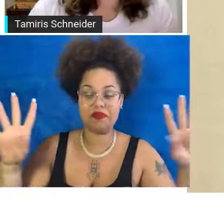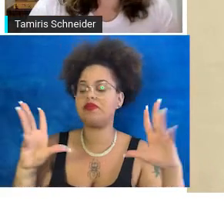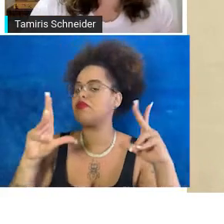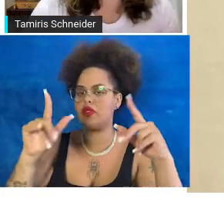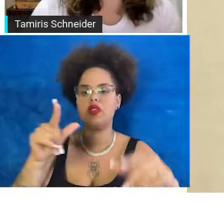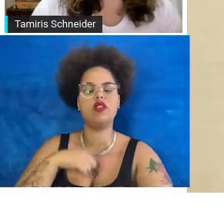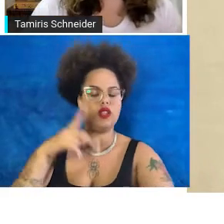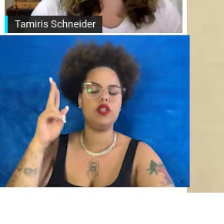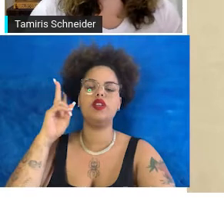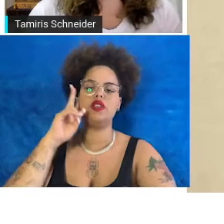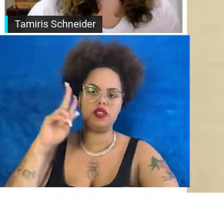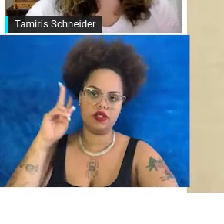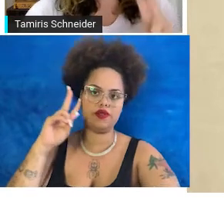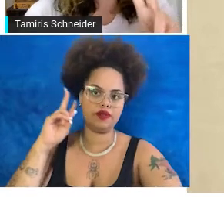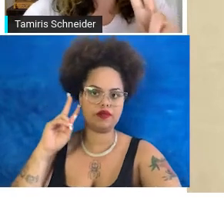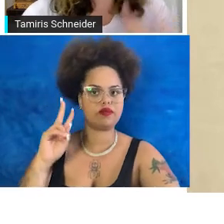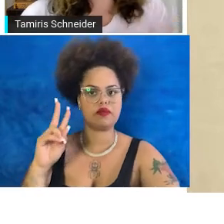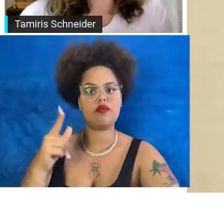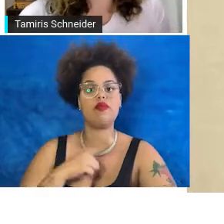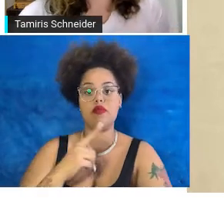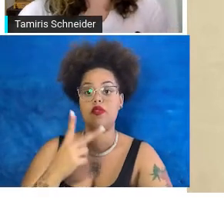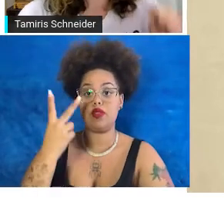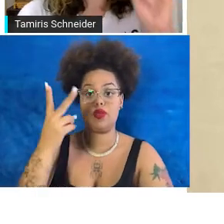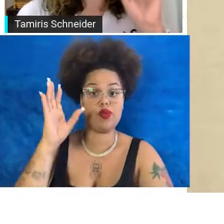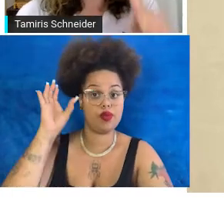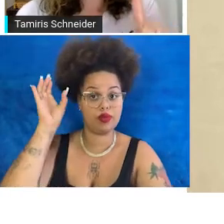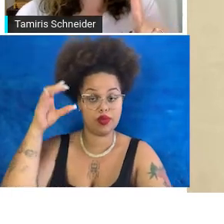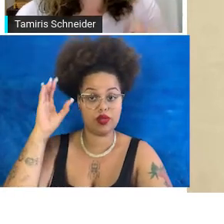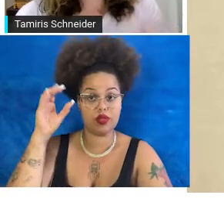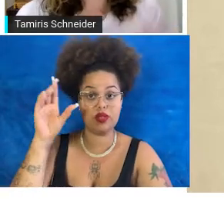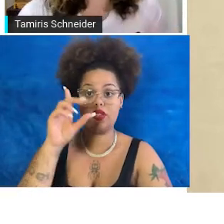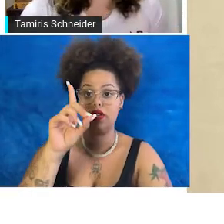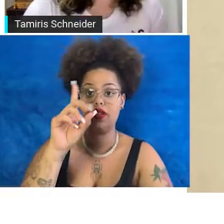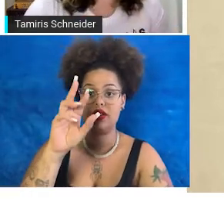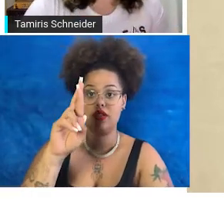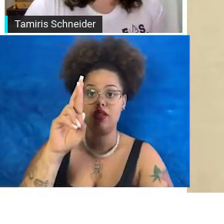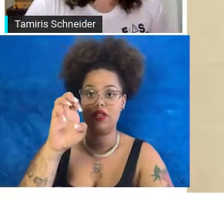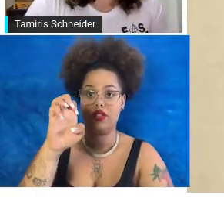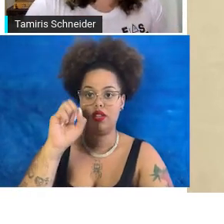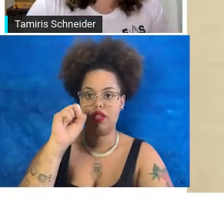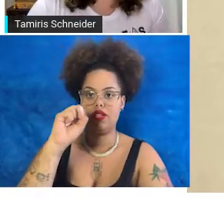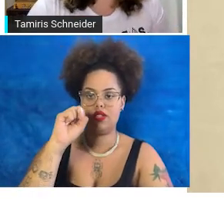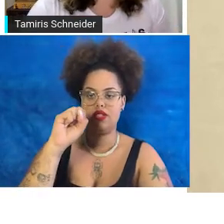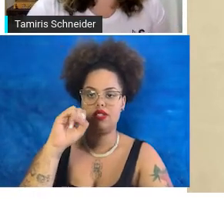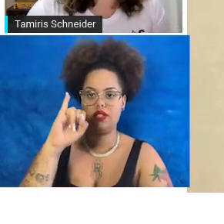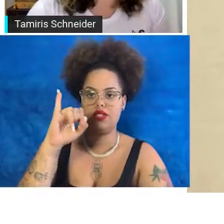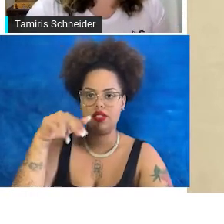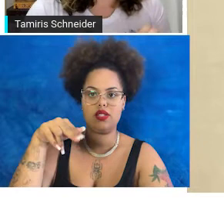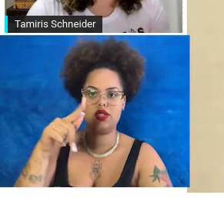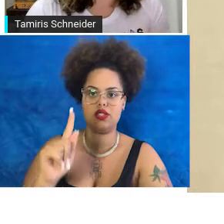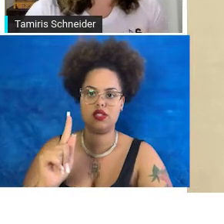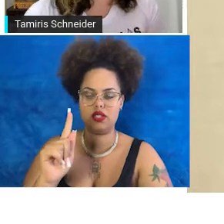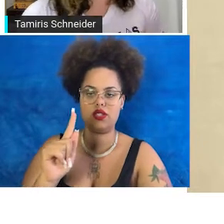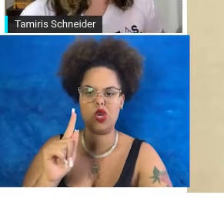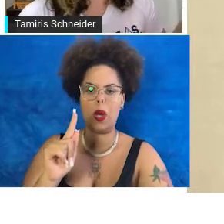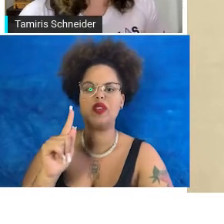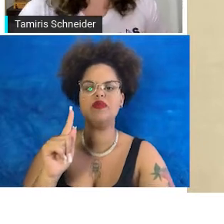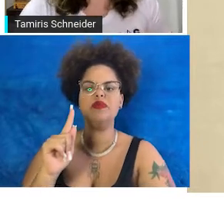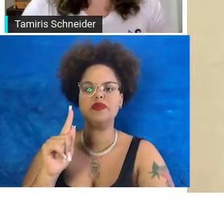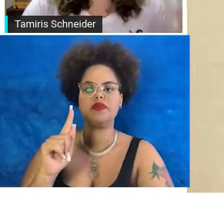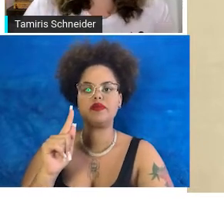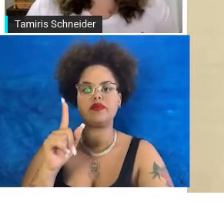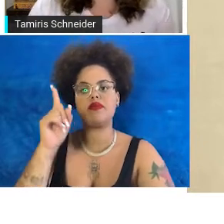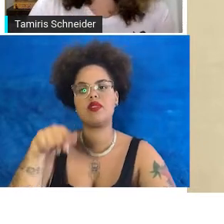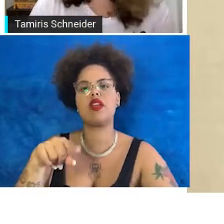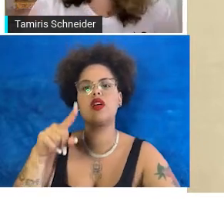história. Então, a gente tem dois conceitos. A gente tem o dressing, então, a gente vai ver no dressing, são